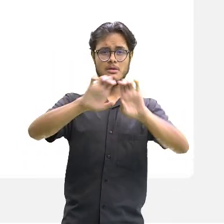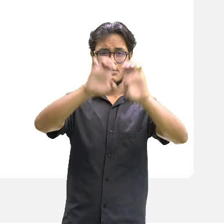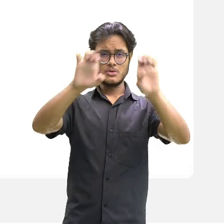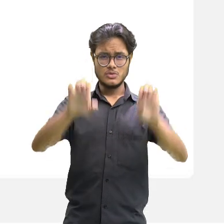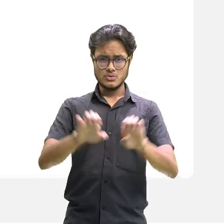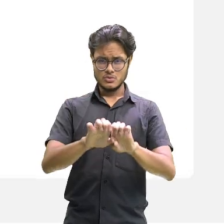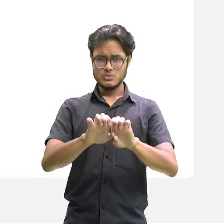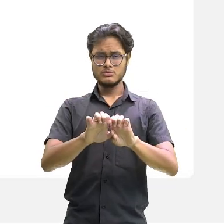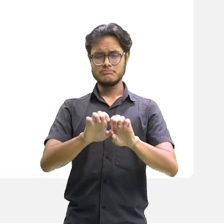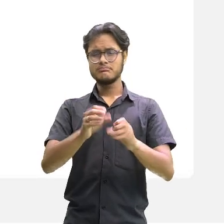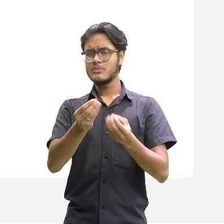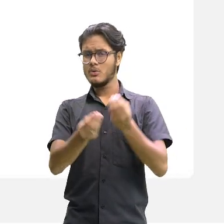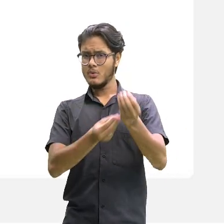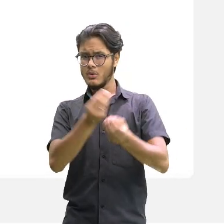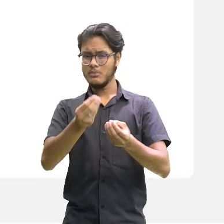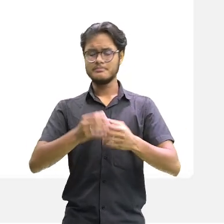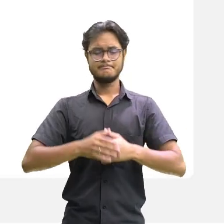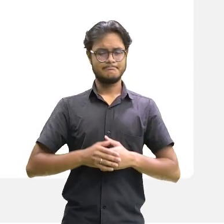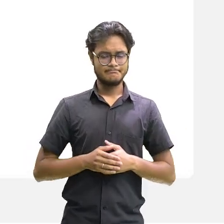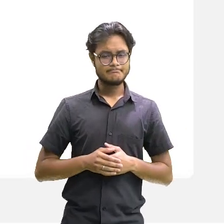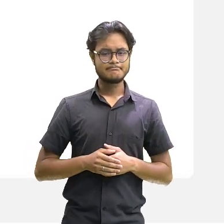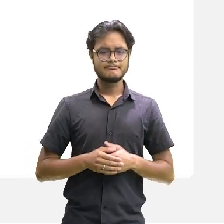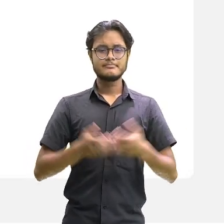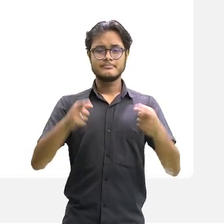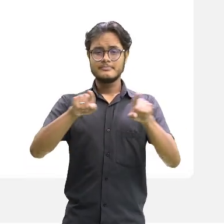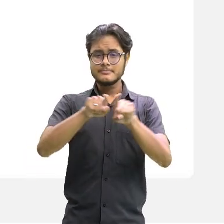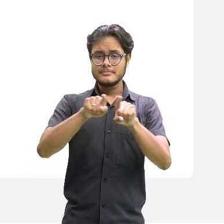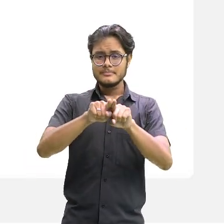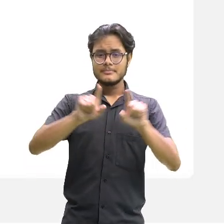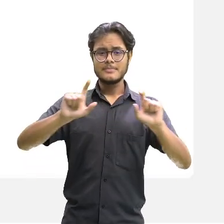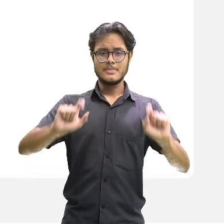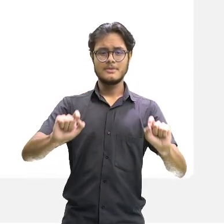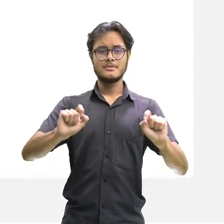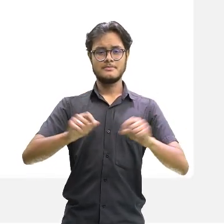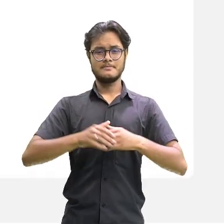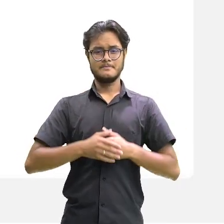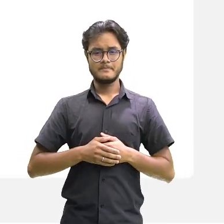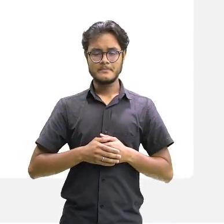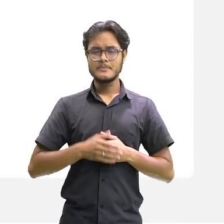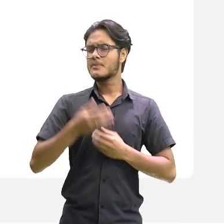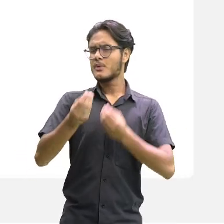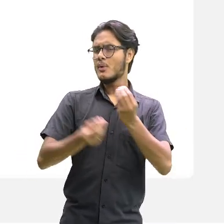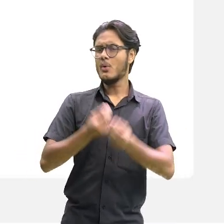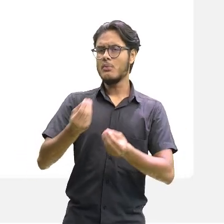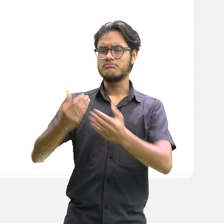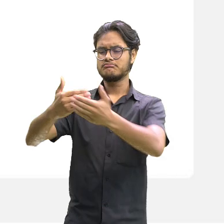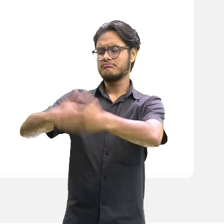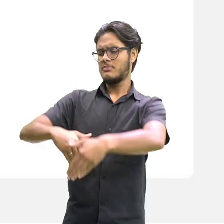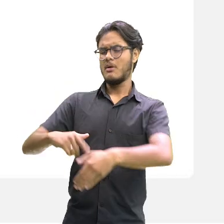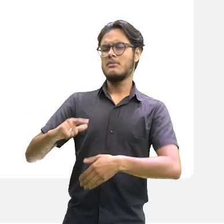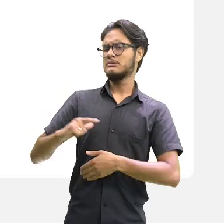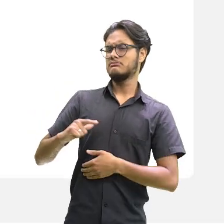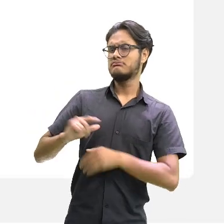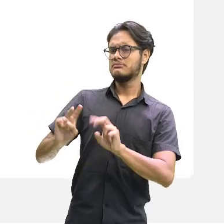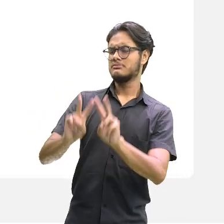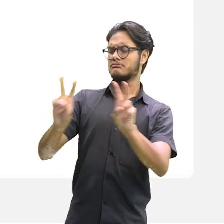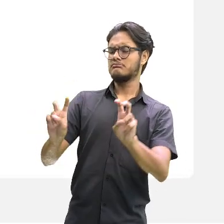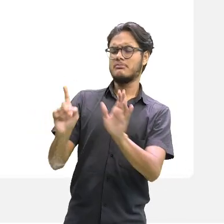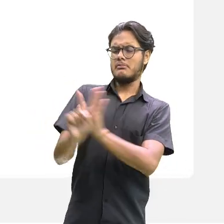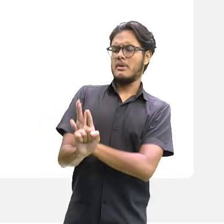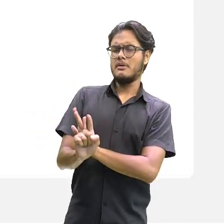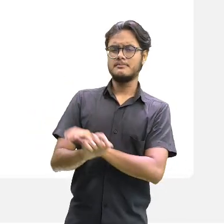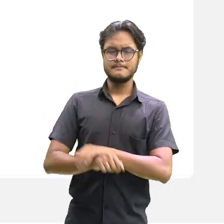como ele está organizado hoje, e também, principalmente, como esse tema aparece nas nossas provas do